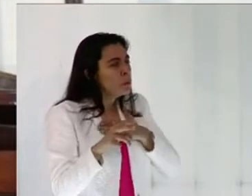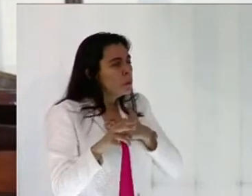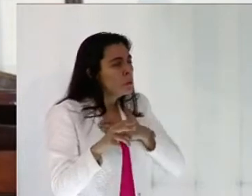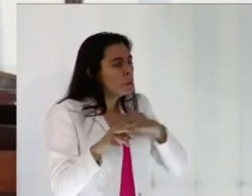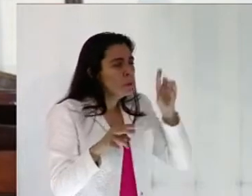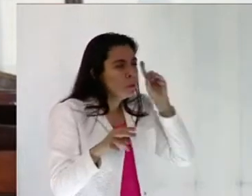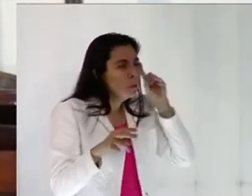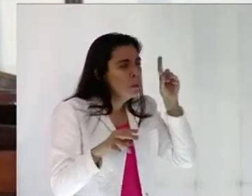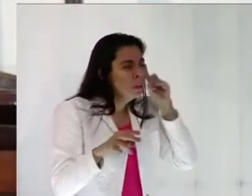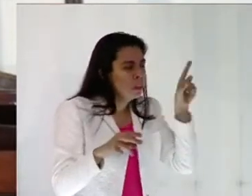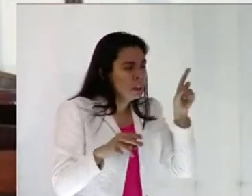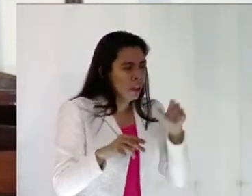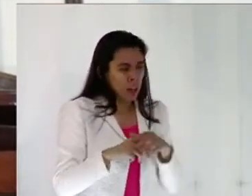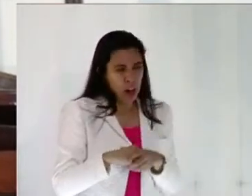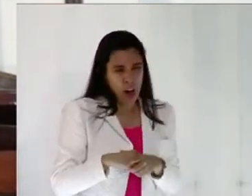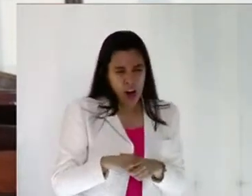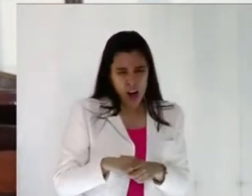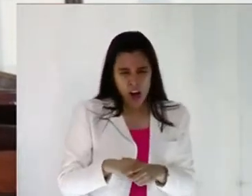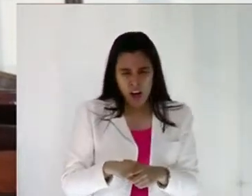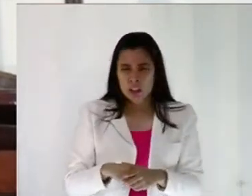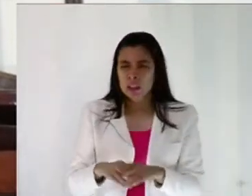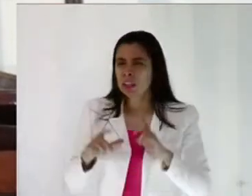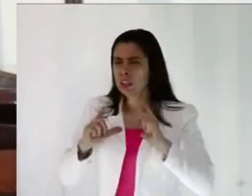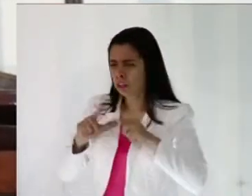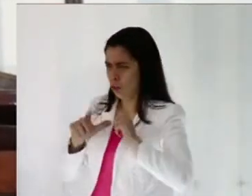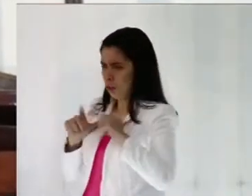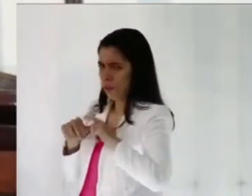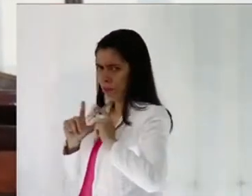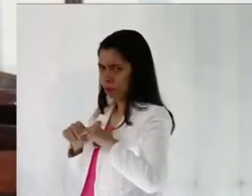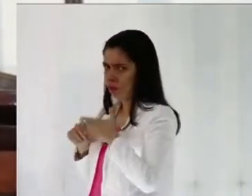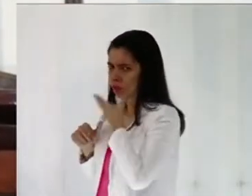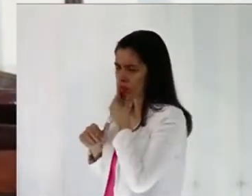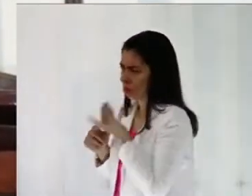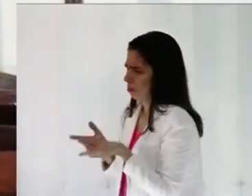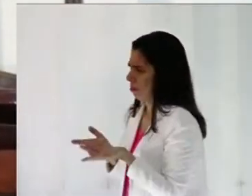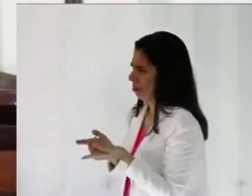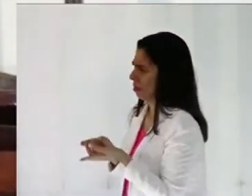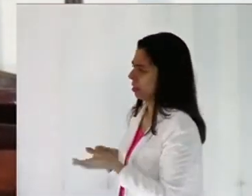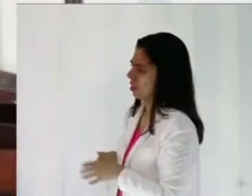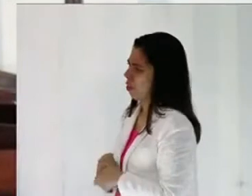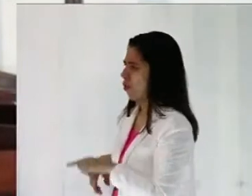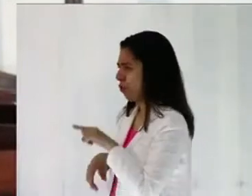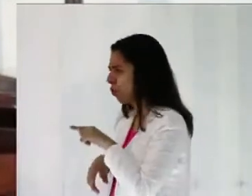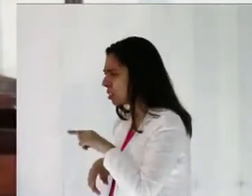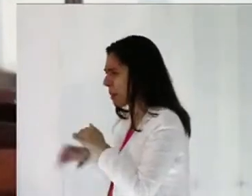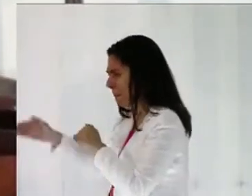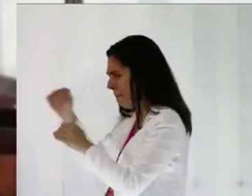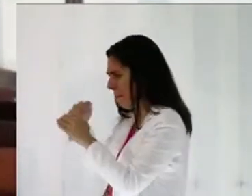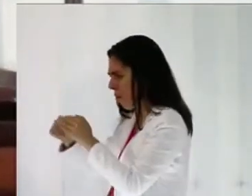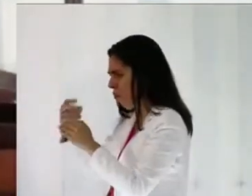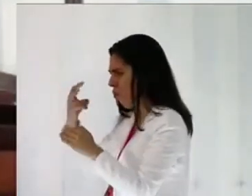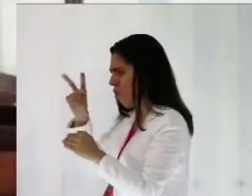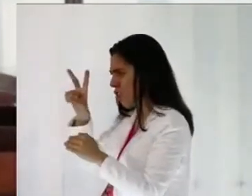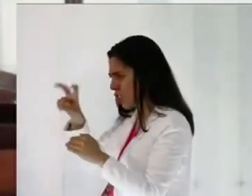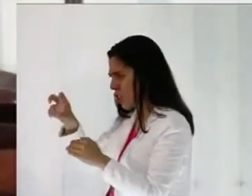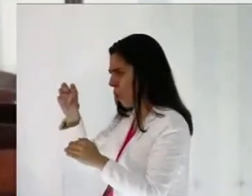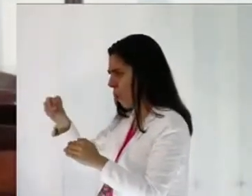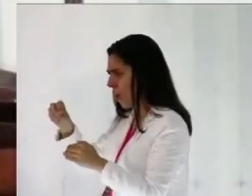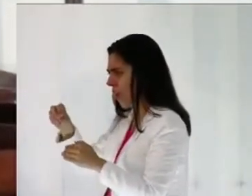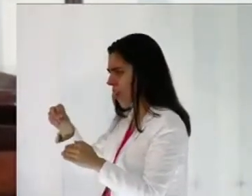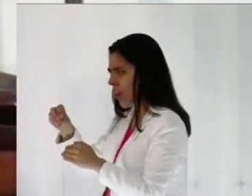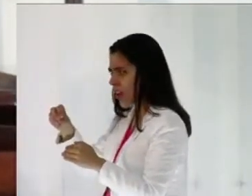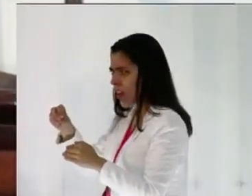perceberam. Perguntaram-lhe, pois, os judeus: ainda não tem 50 anos e viste Abraão? Olha a resposta de